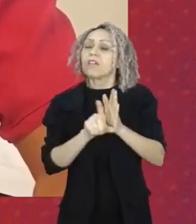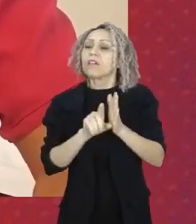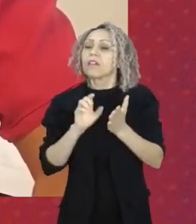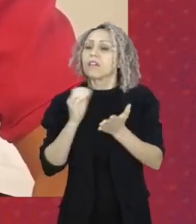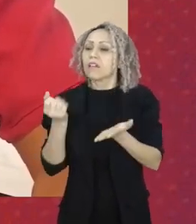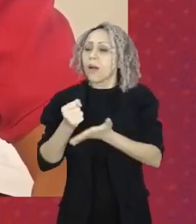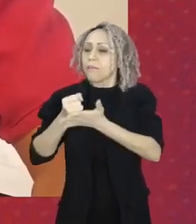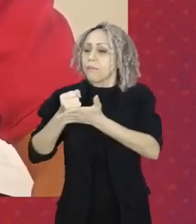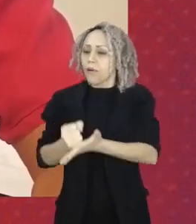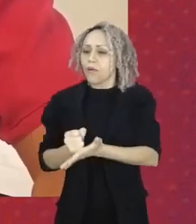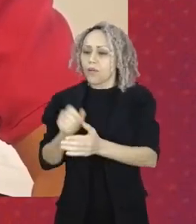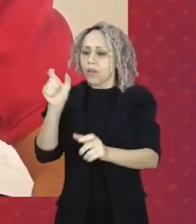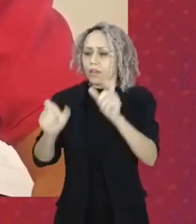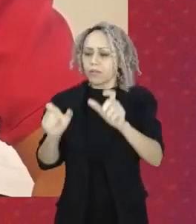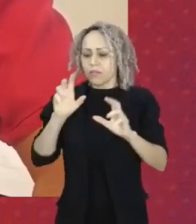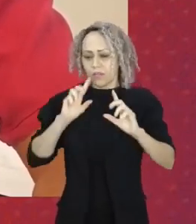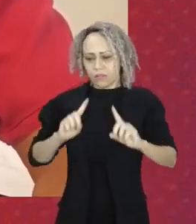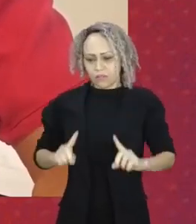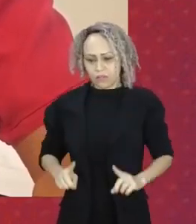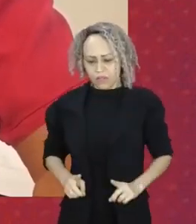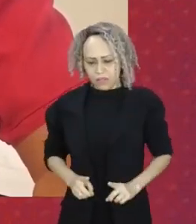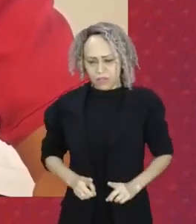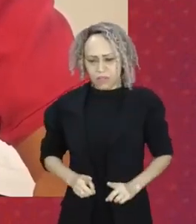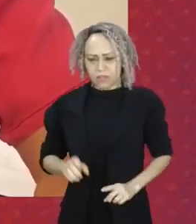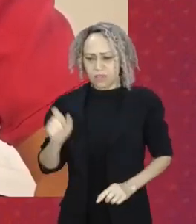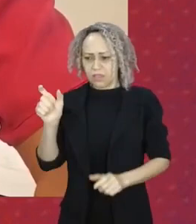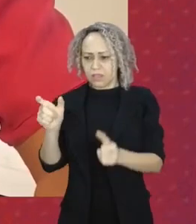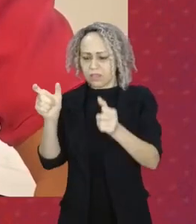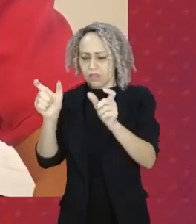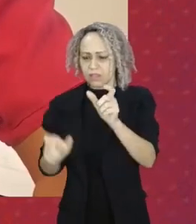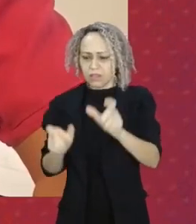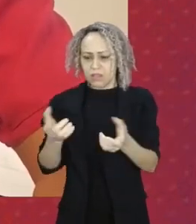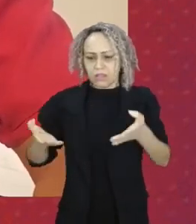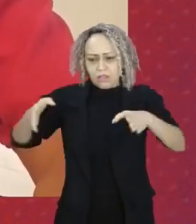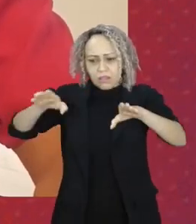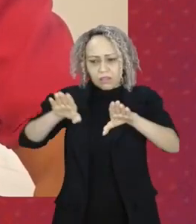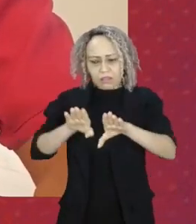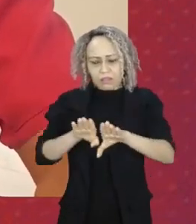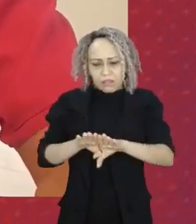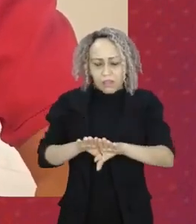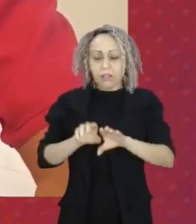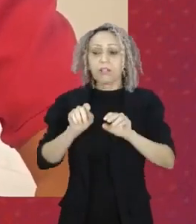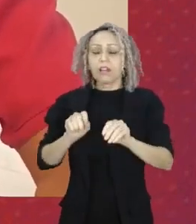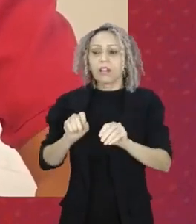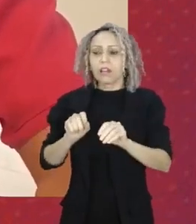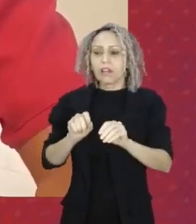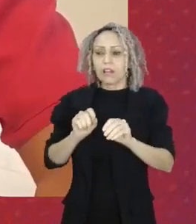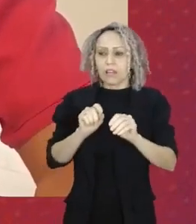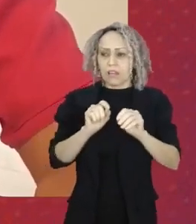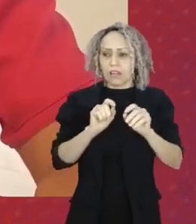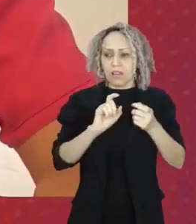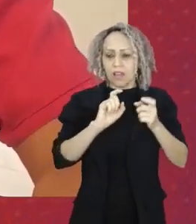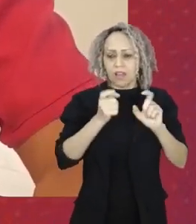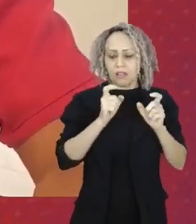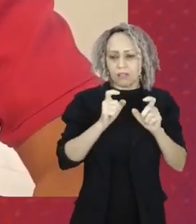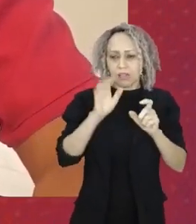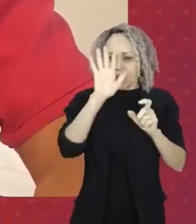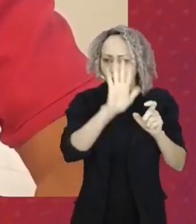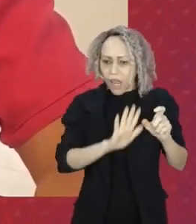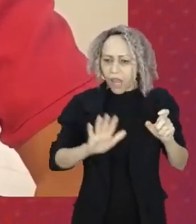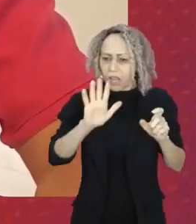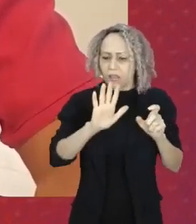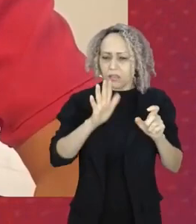deficiência, sua integração social sobre a Coordenadoria Nacional de Integração da Pessoa